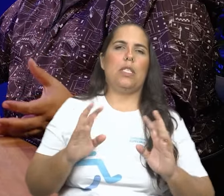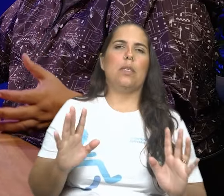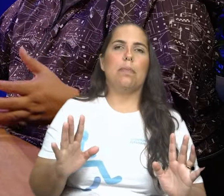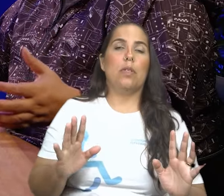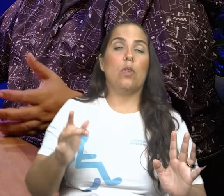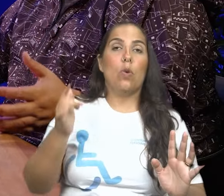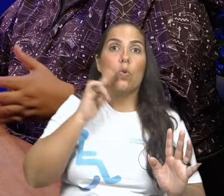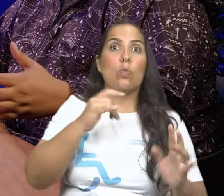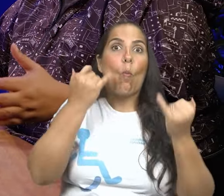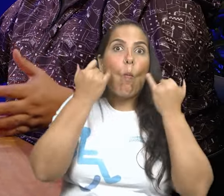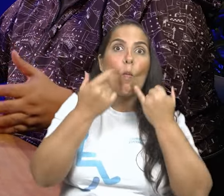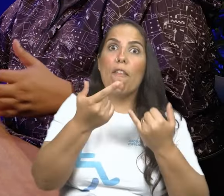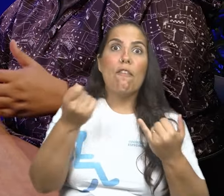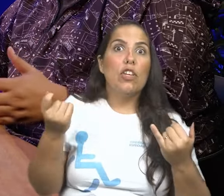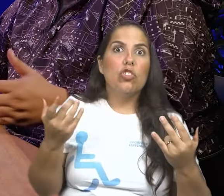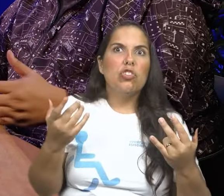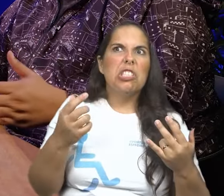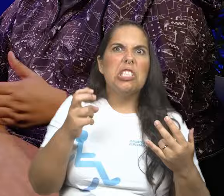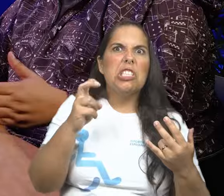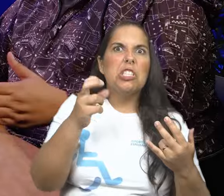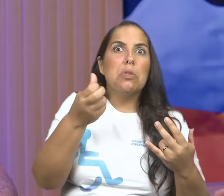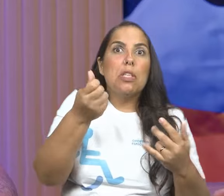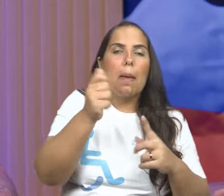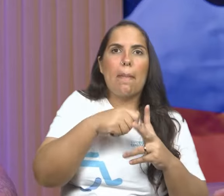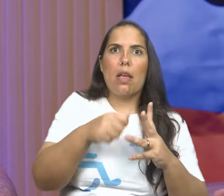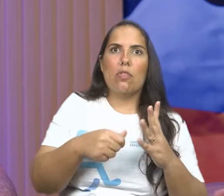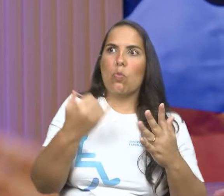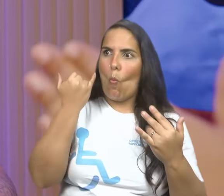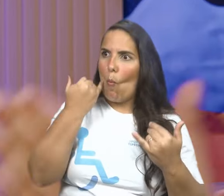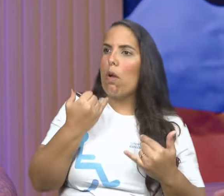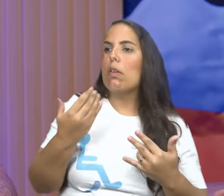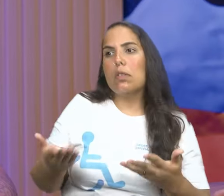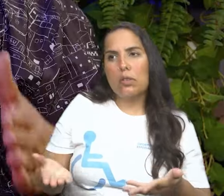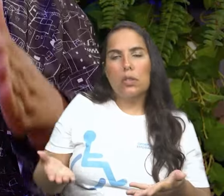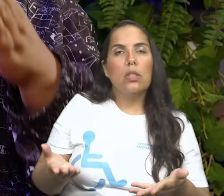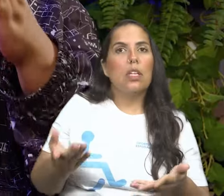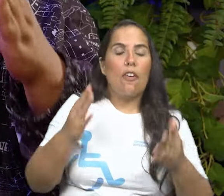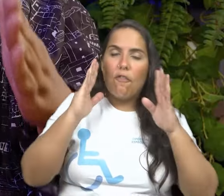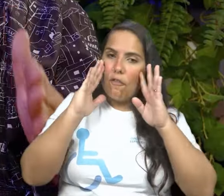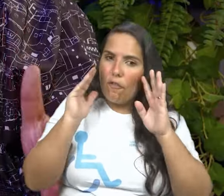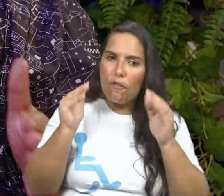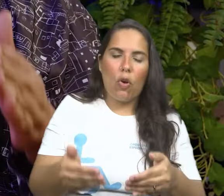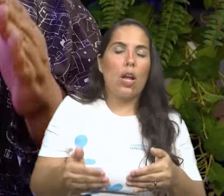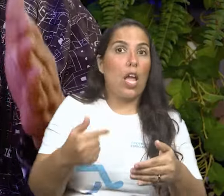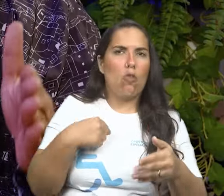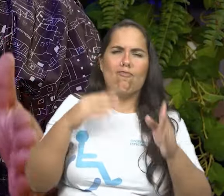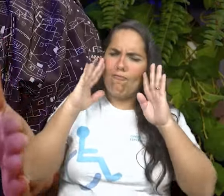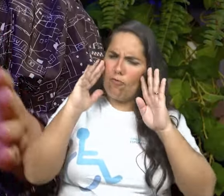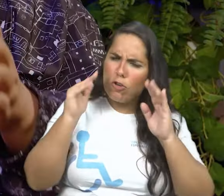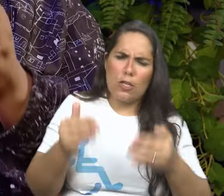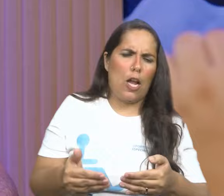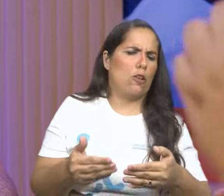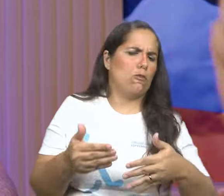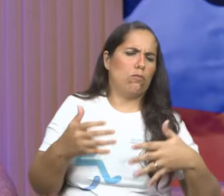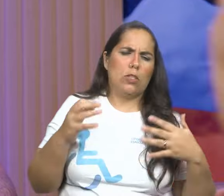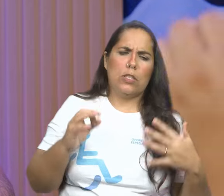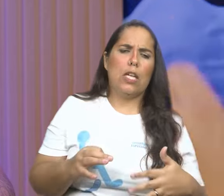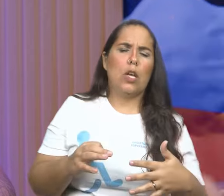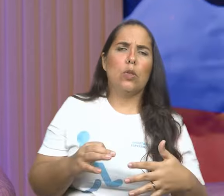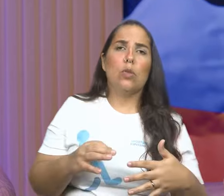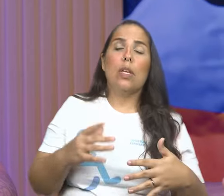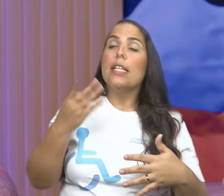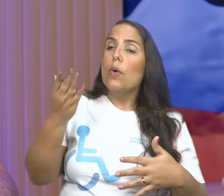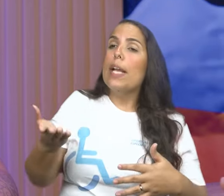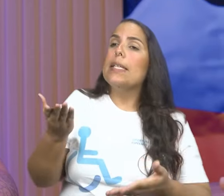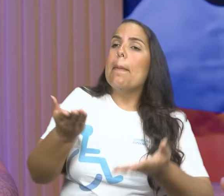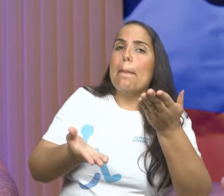consegui perder 20 Kg em 5 se meses muito rápid é só focar mas eu tava focado P pá é quando eu deixei Então